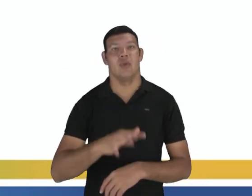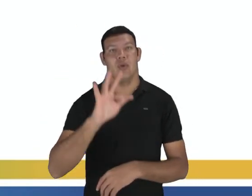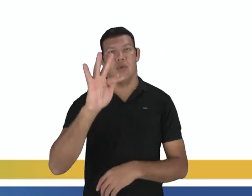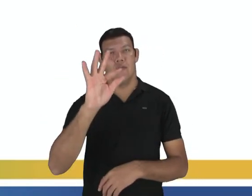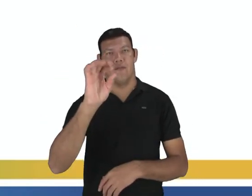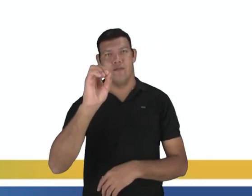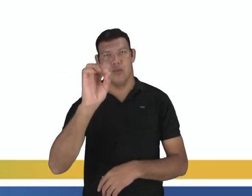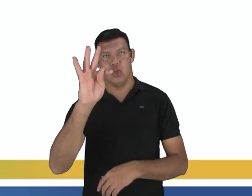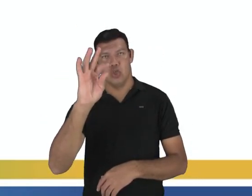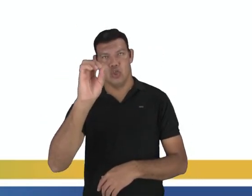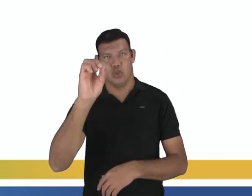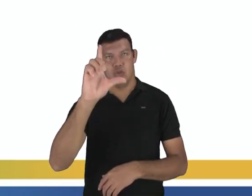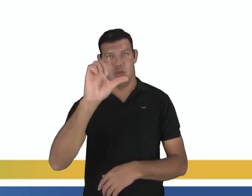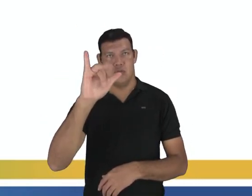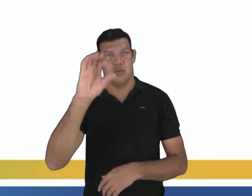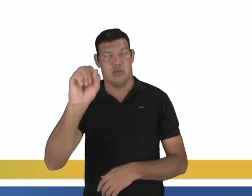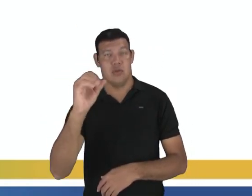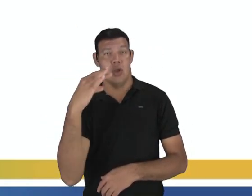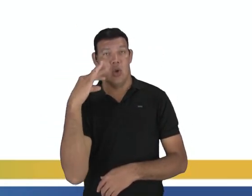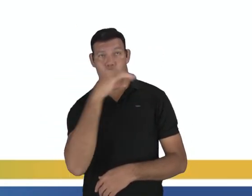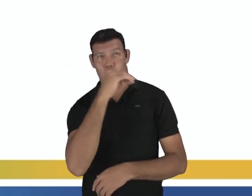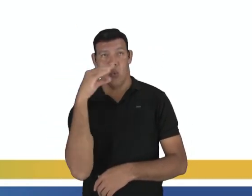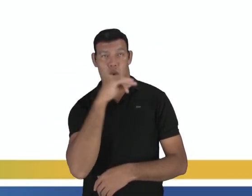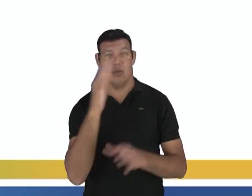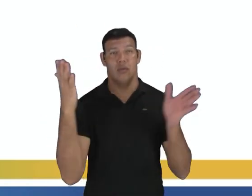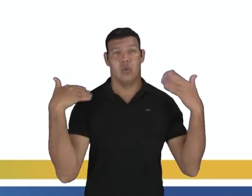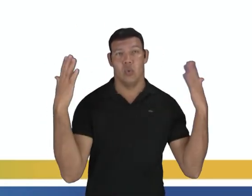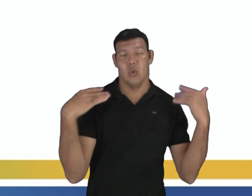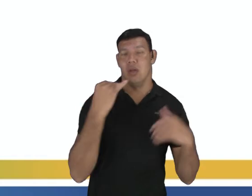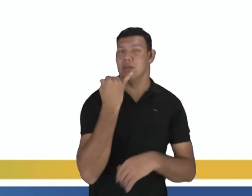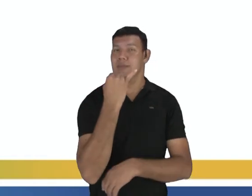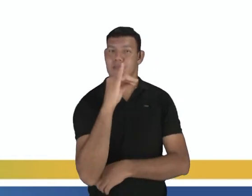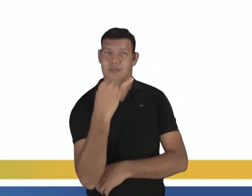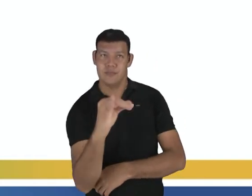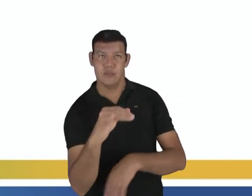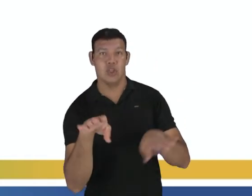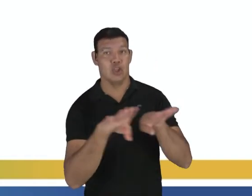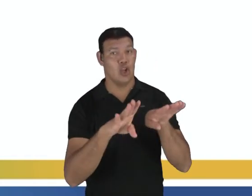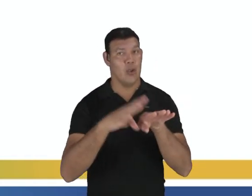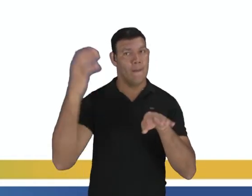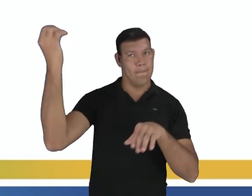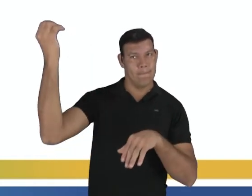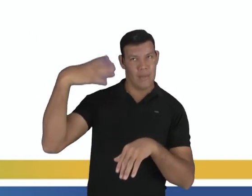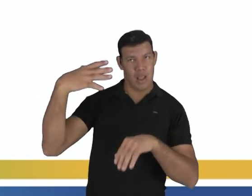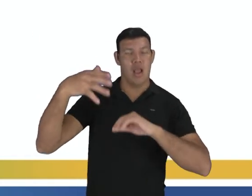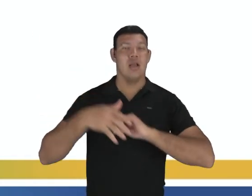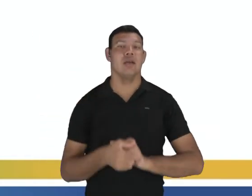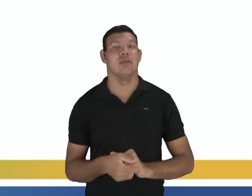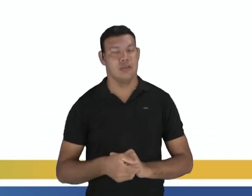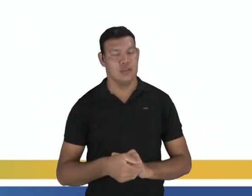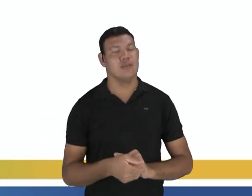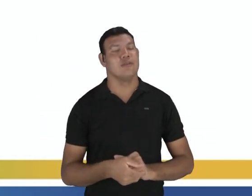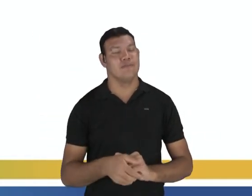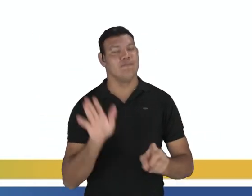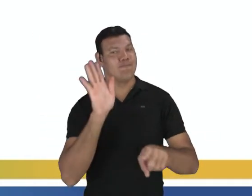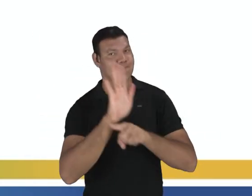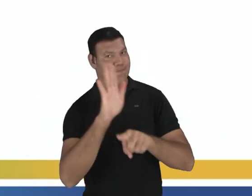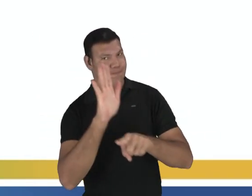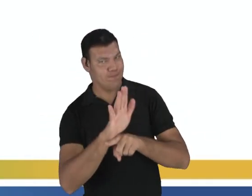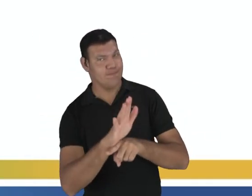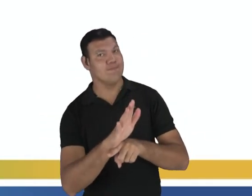esses agentes, o calor, a eletricidade e a luz, elas vão ser, né, agentes